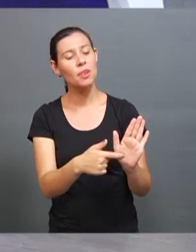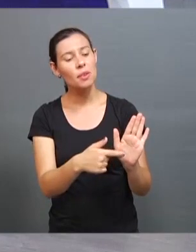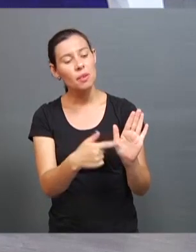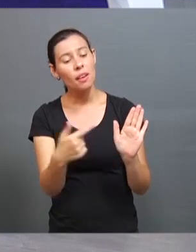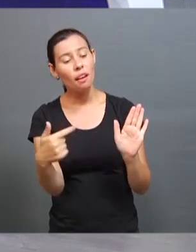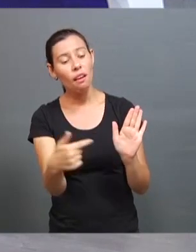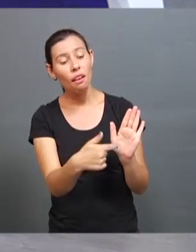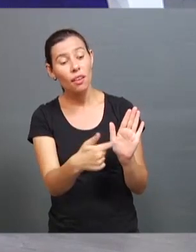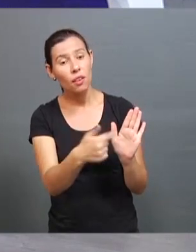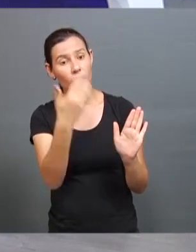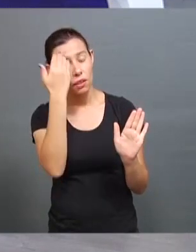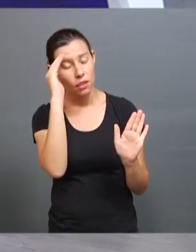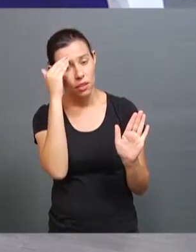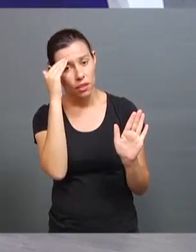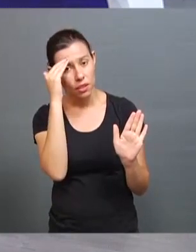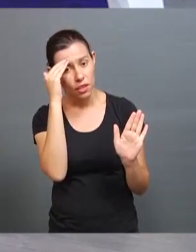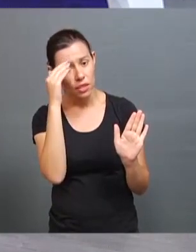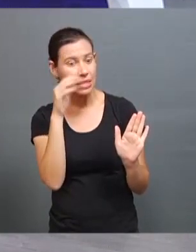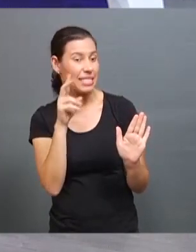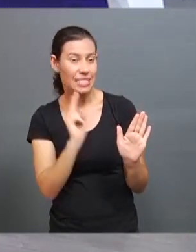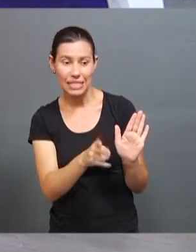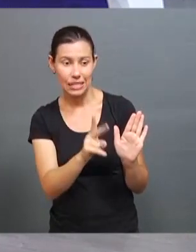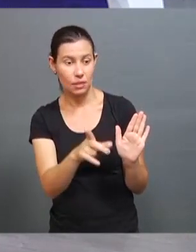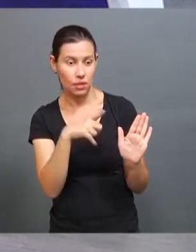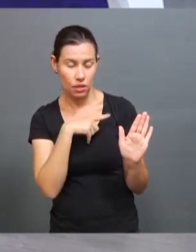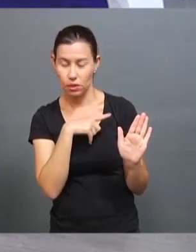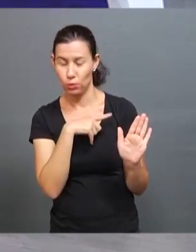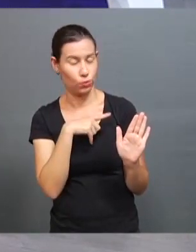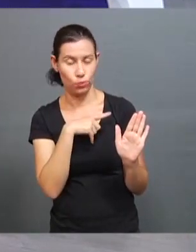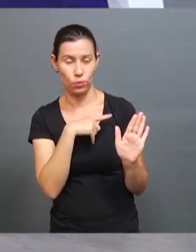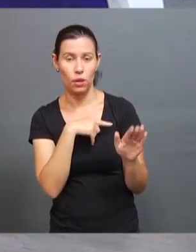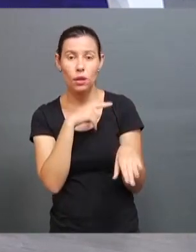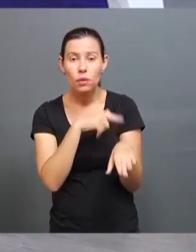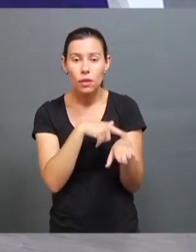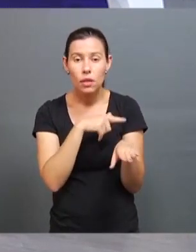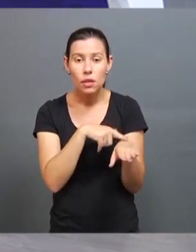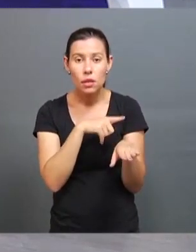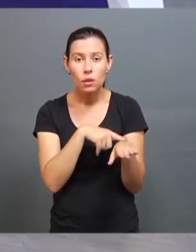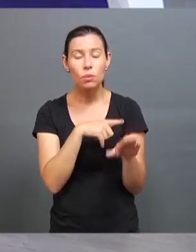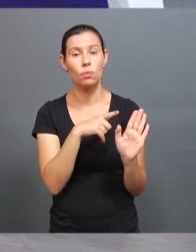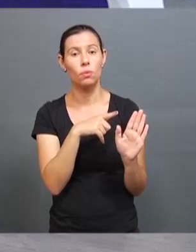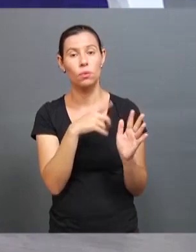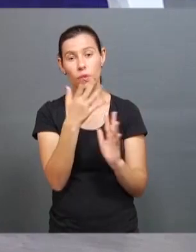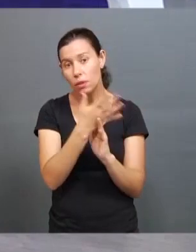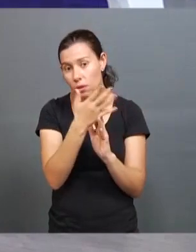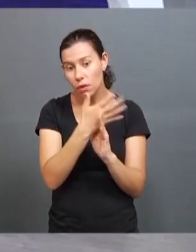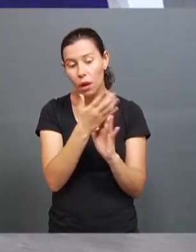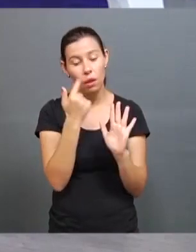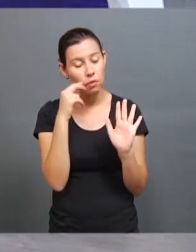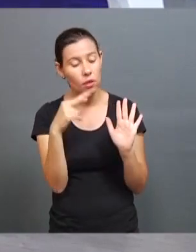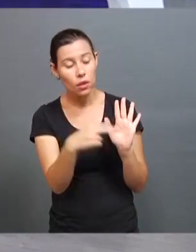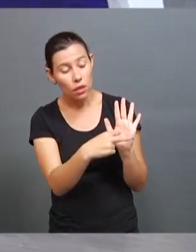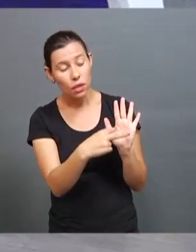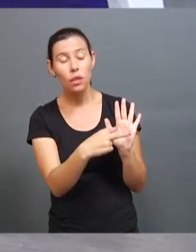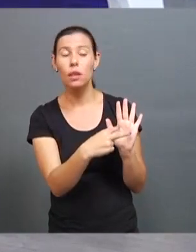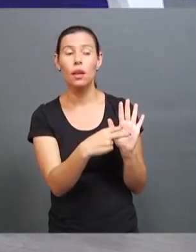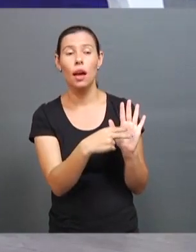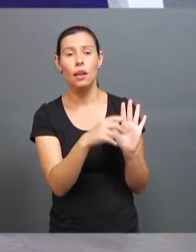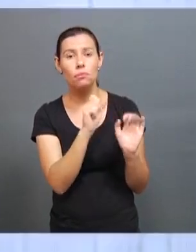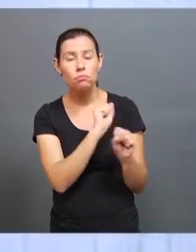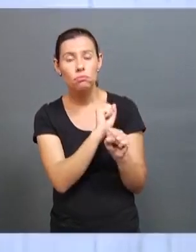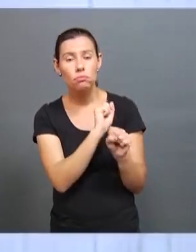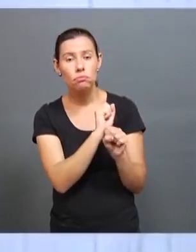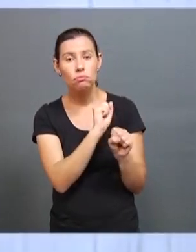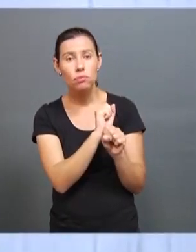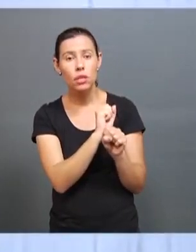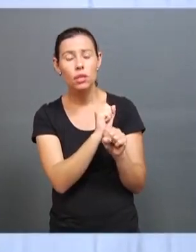Olha, não é toda hora que passa. Tem um momento aí de um gap aí, um time que você tem que esperar uma propaganda passar.